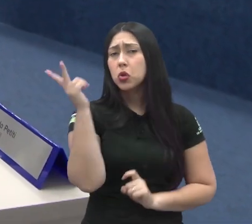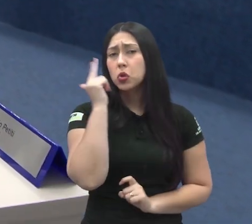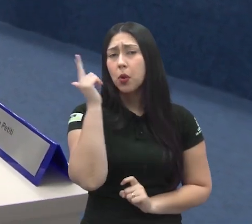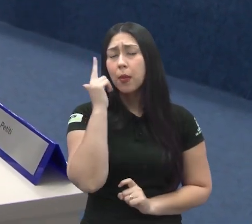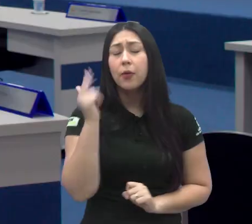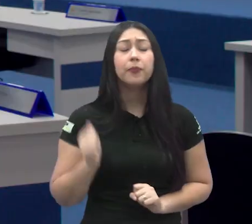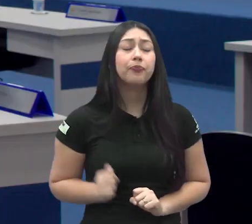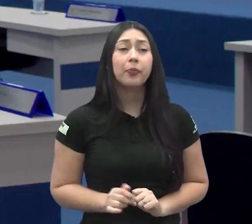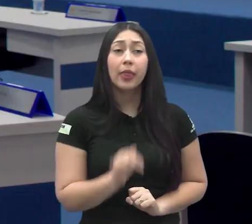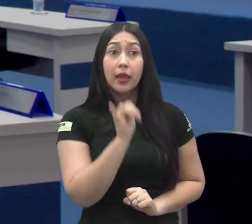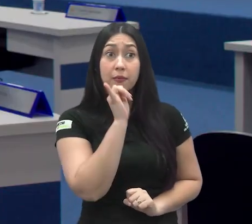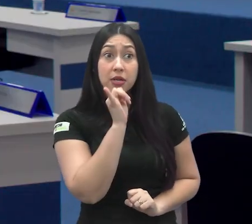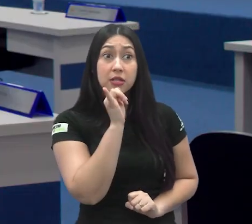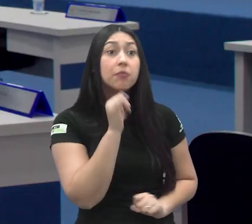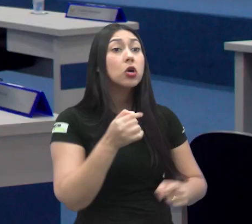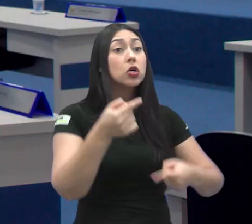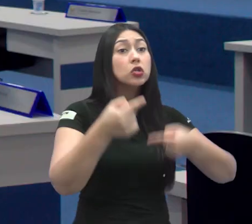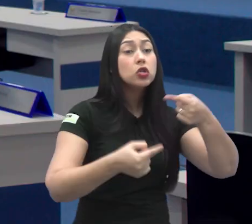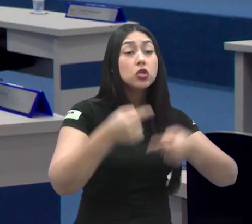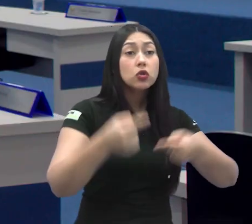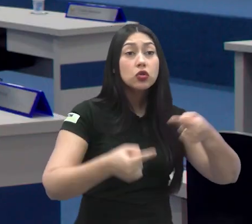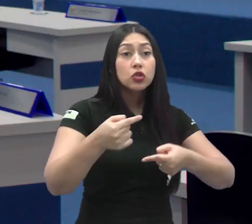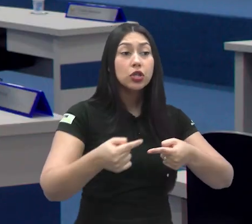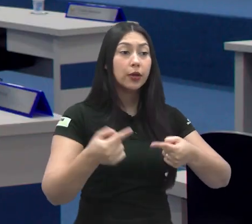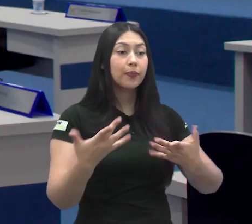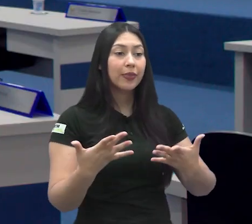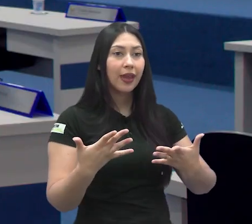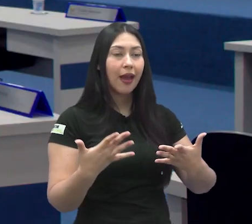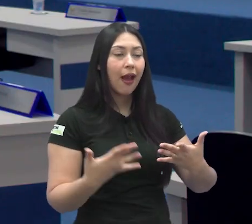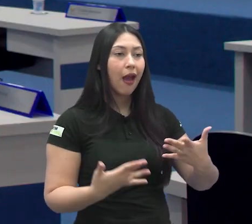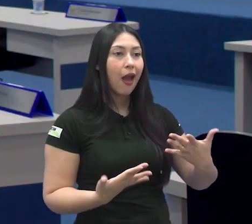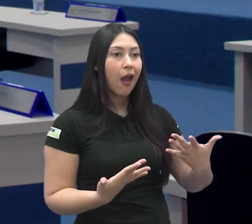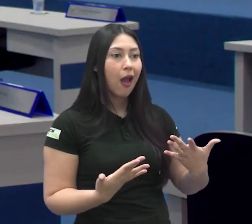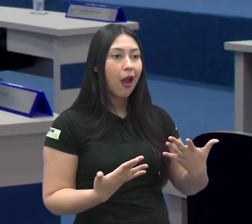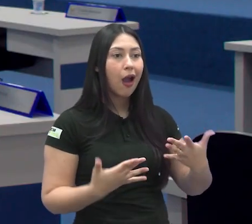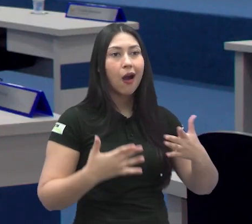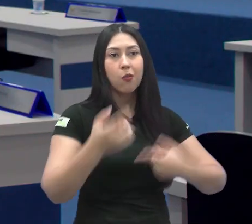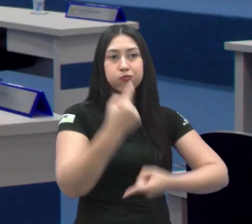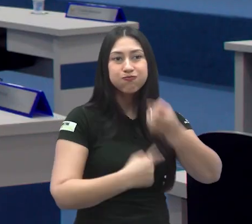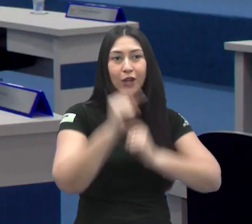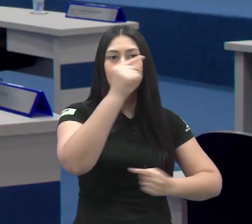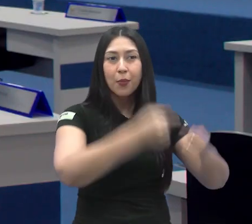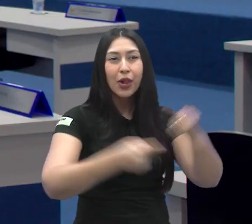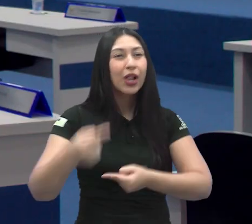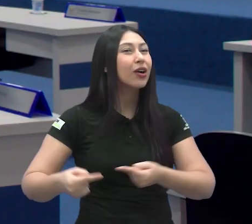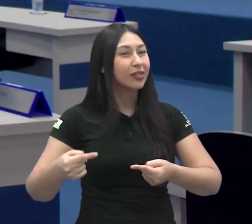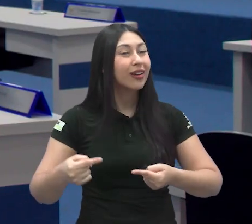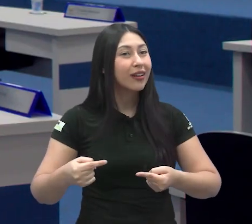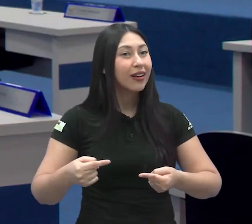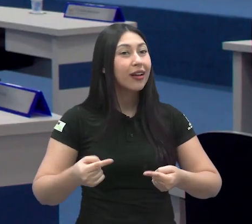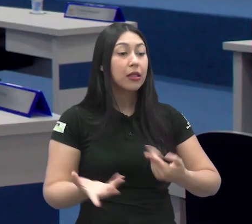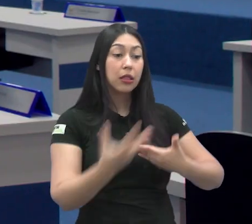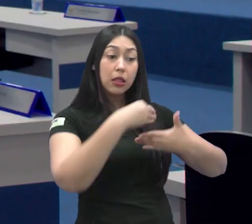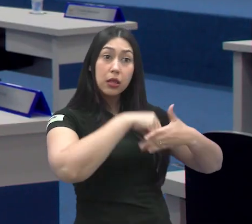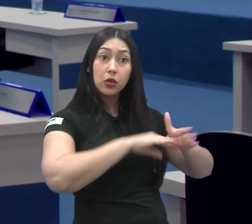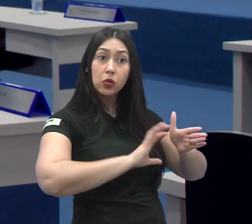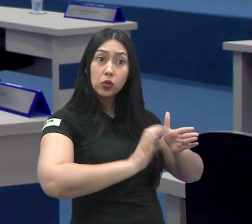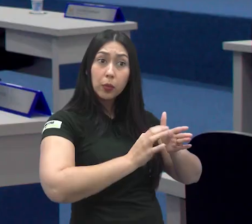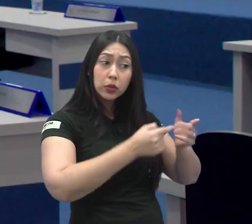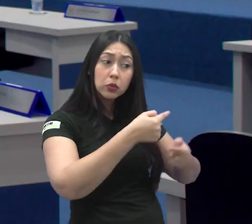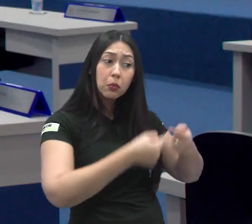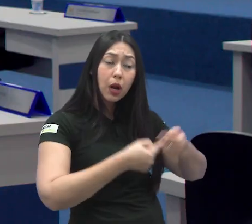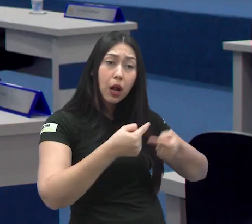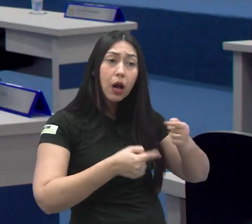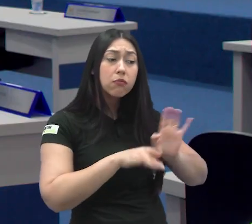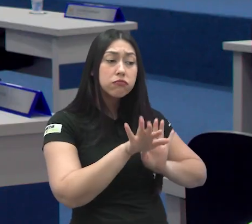de trabalho. Por exemplo, quando vai se discutir reforma política, por exemplo, esse tema ele é muito debatido dentro do